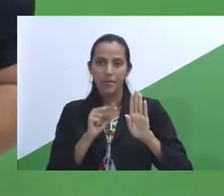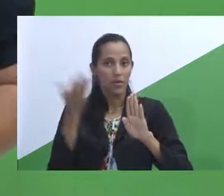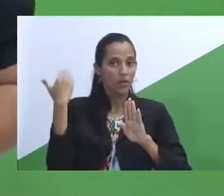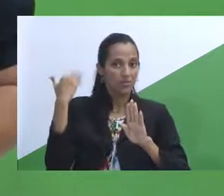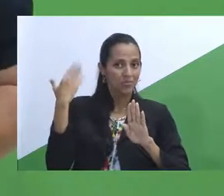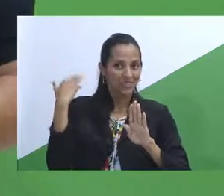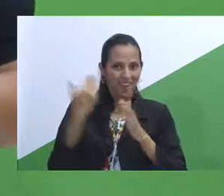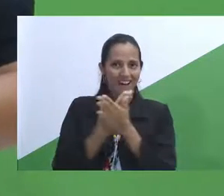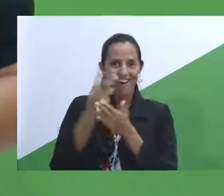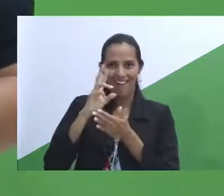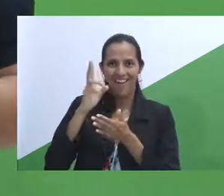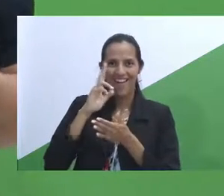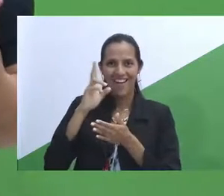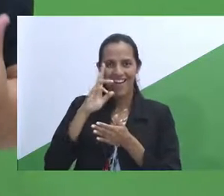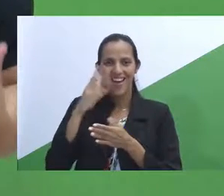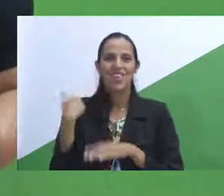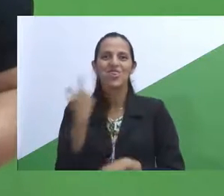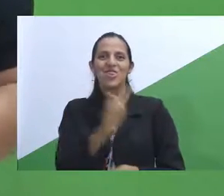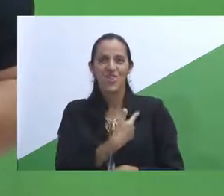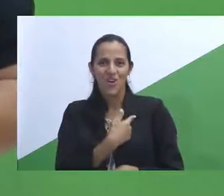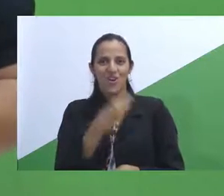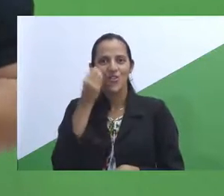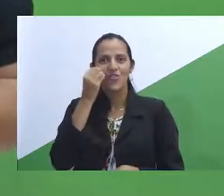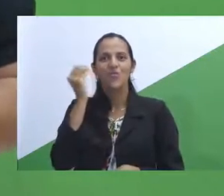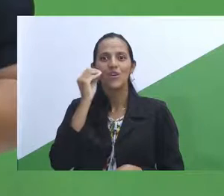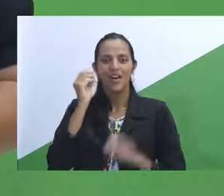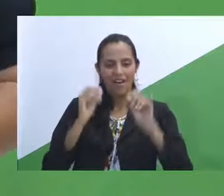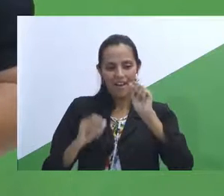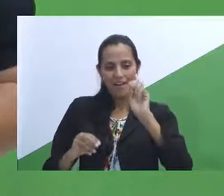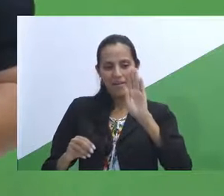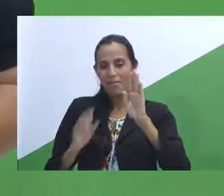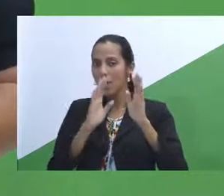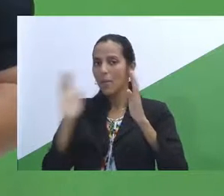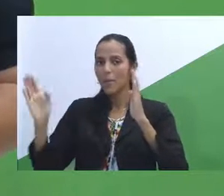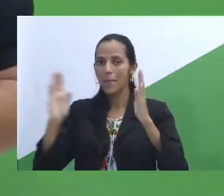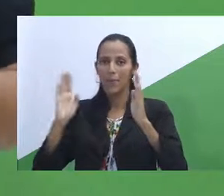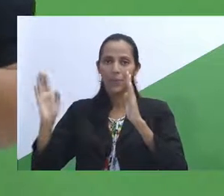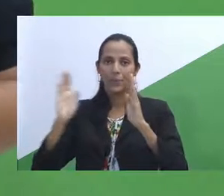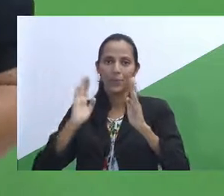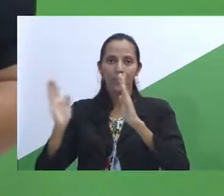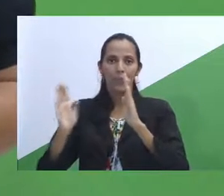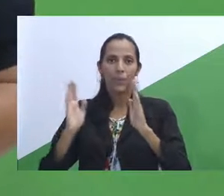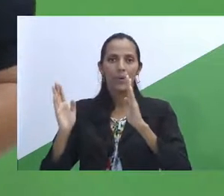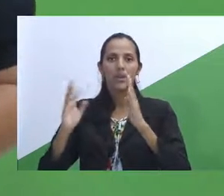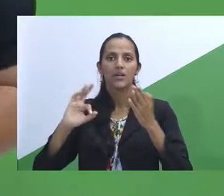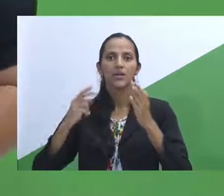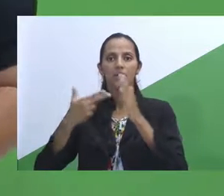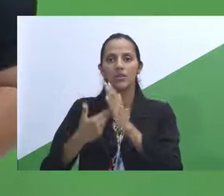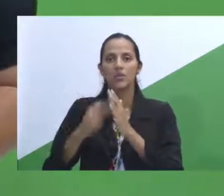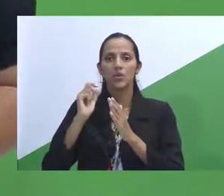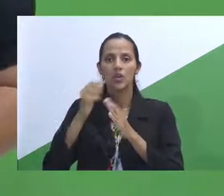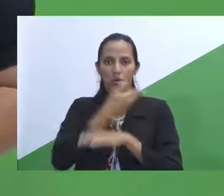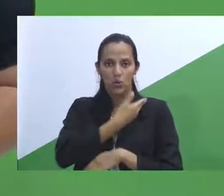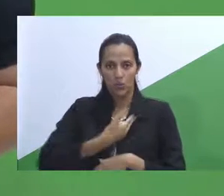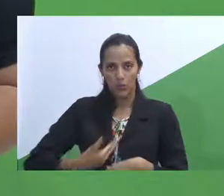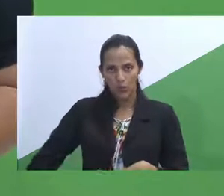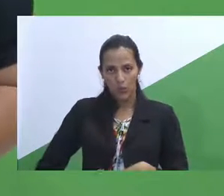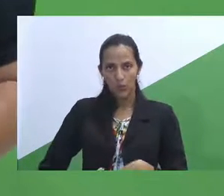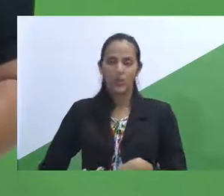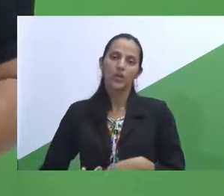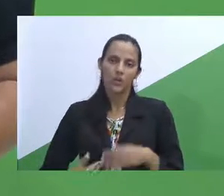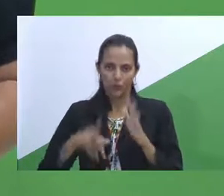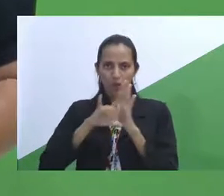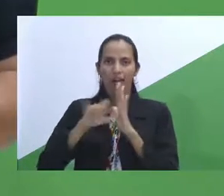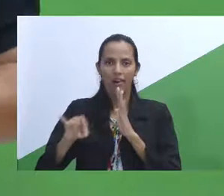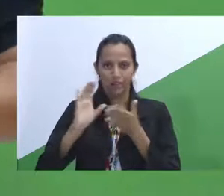anteriores, vai ser um dos grandes períodos aí que eles vão começar a disseminar a sua corrente, né, lá no governo, então, constitucional.